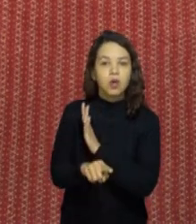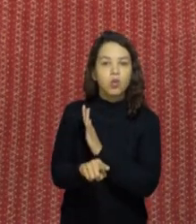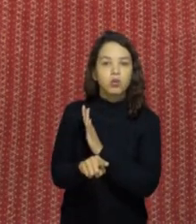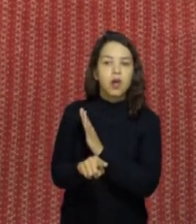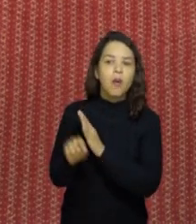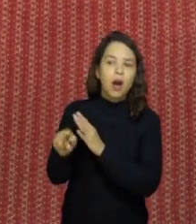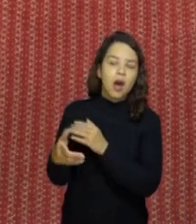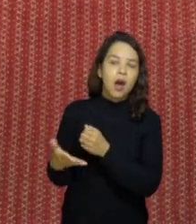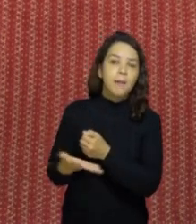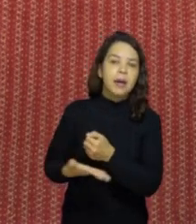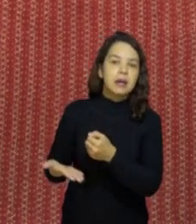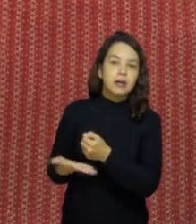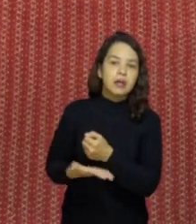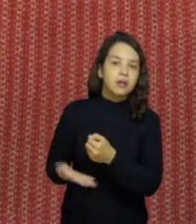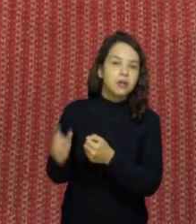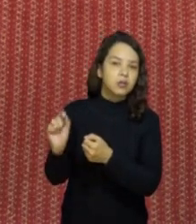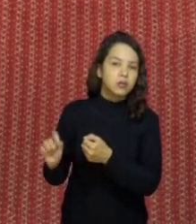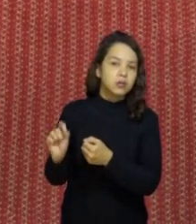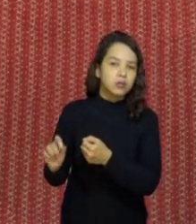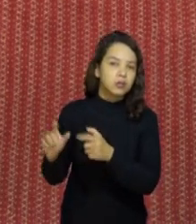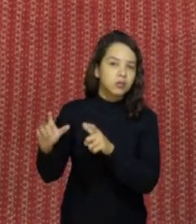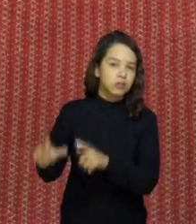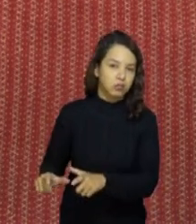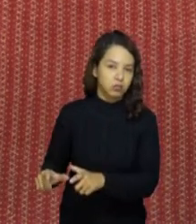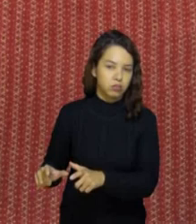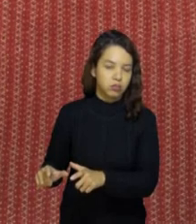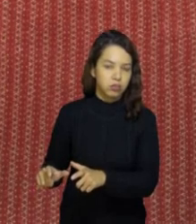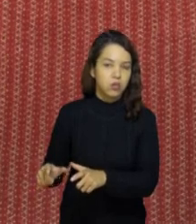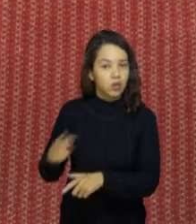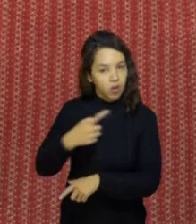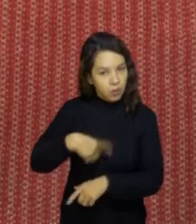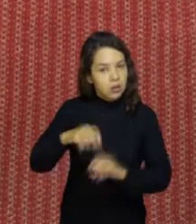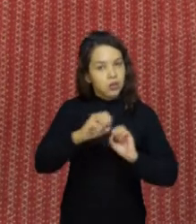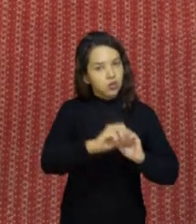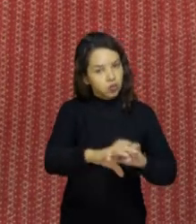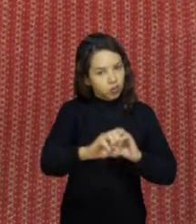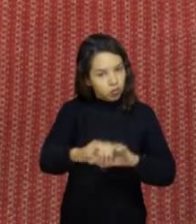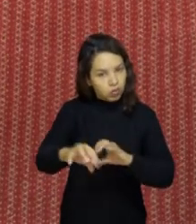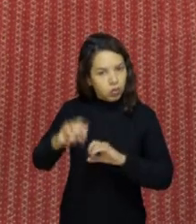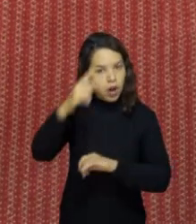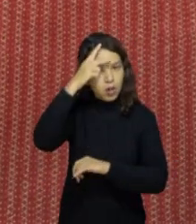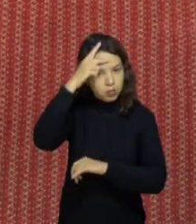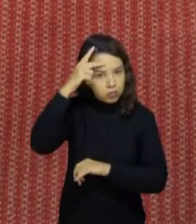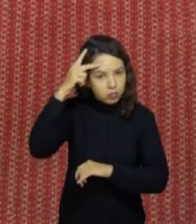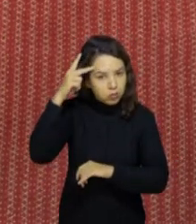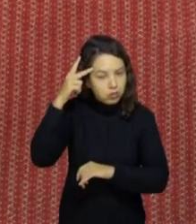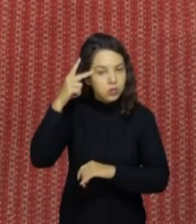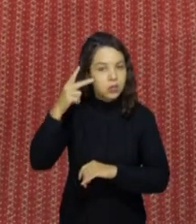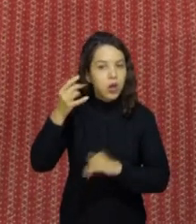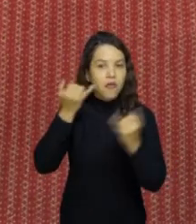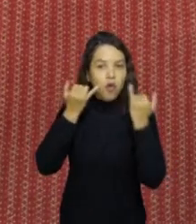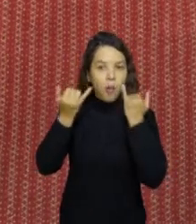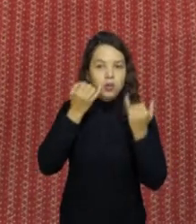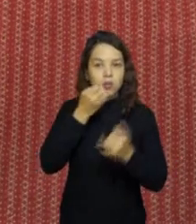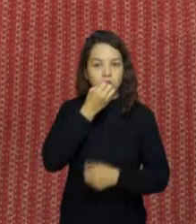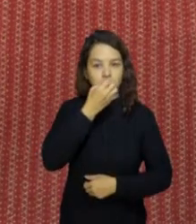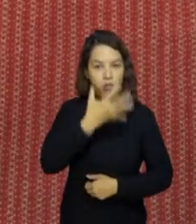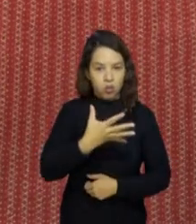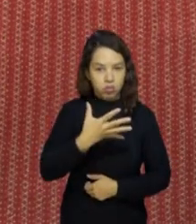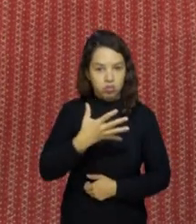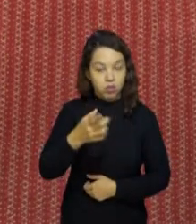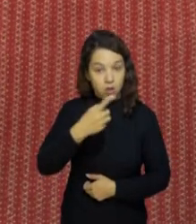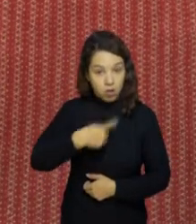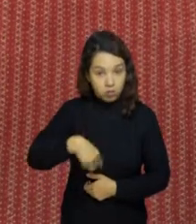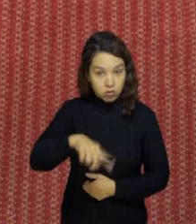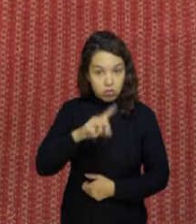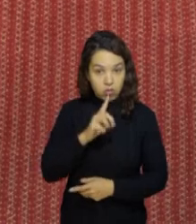informação. Presidente, e quando a gente identifica um canal de comunicação que tem